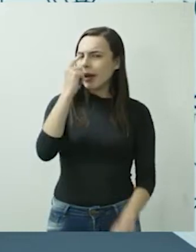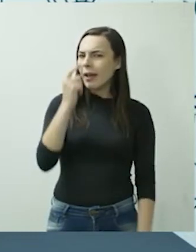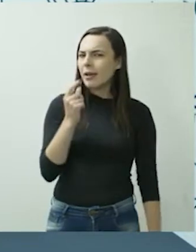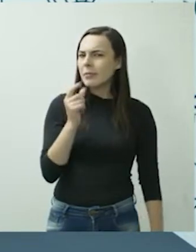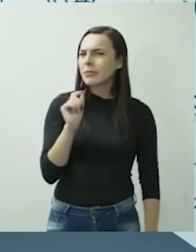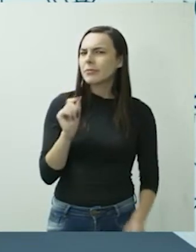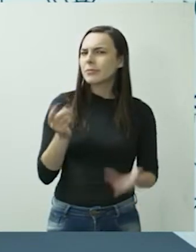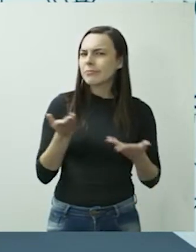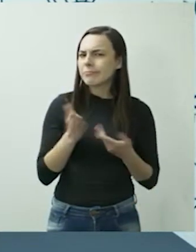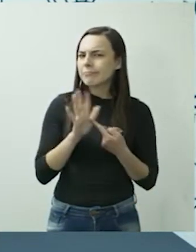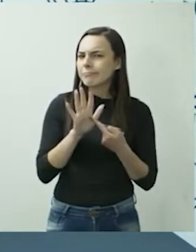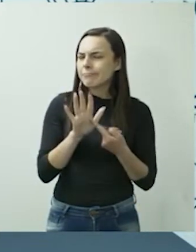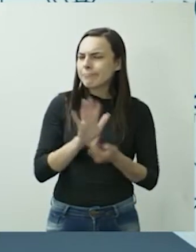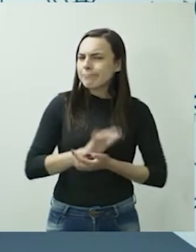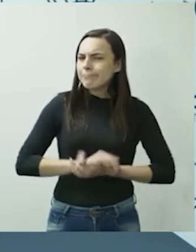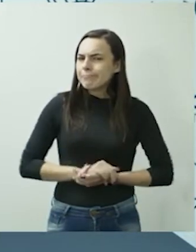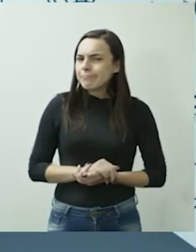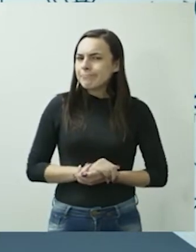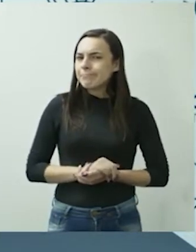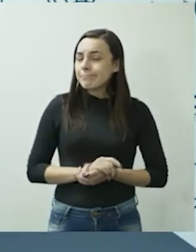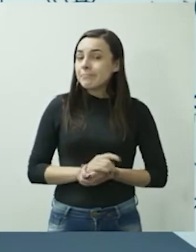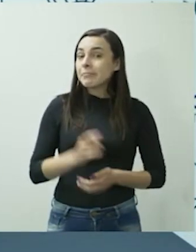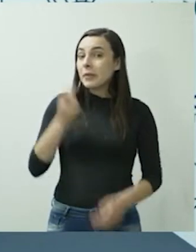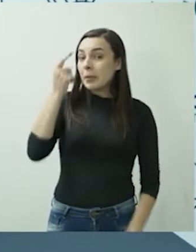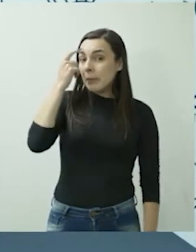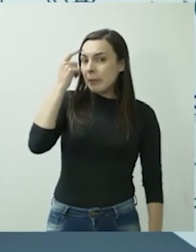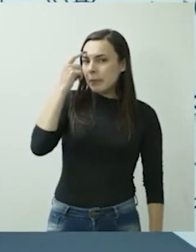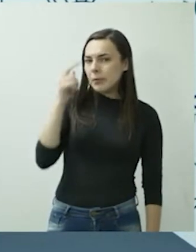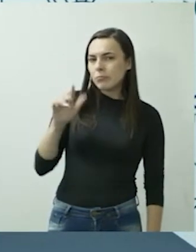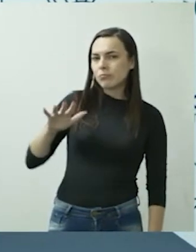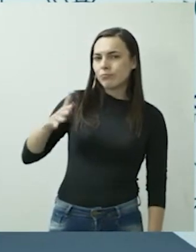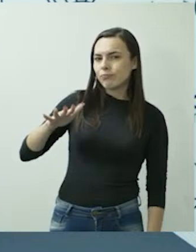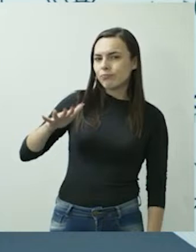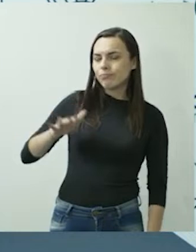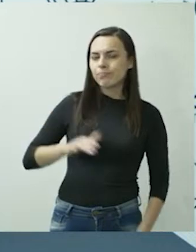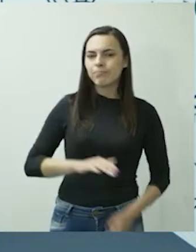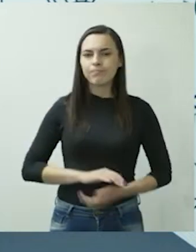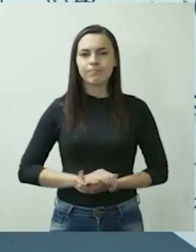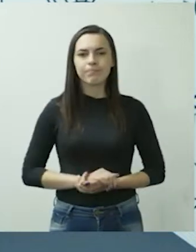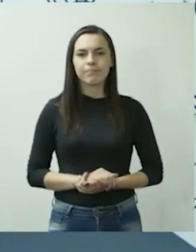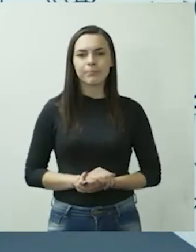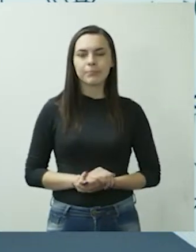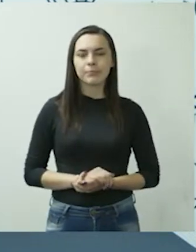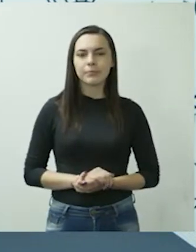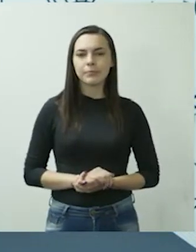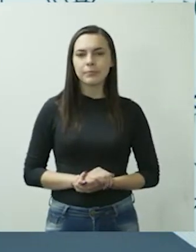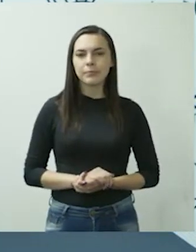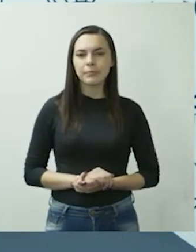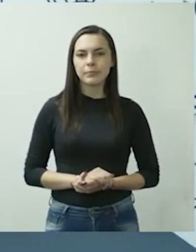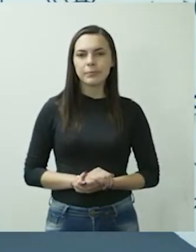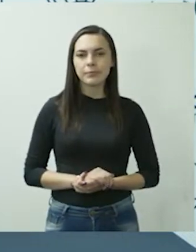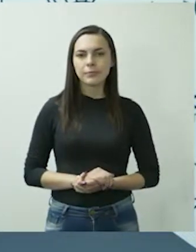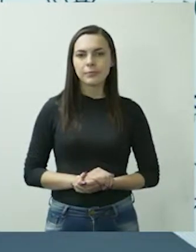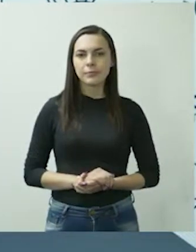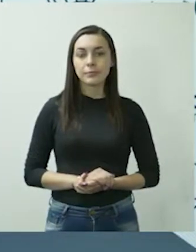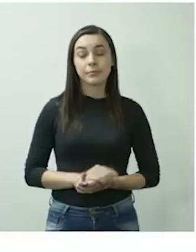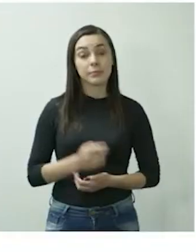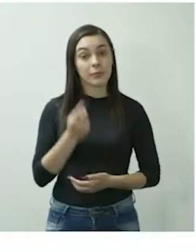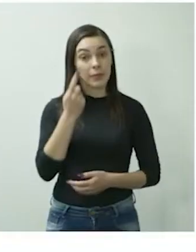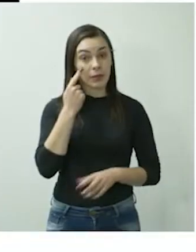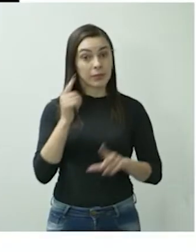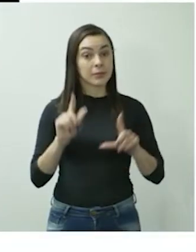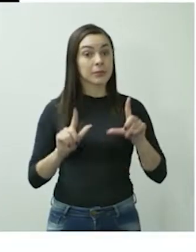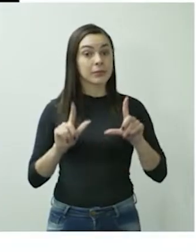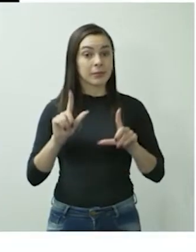pra nós hoje? Pensando em estimativa. Ela, vejam na tela de vocês,